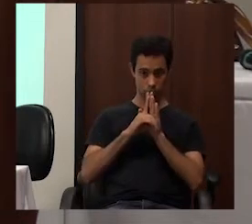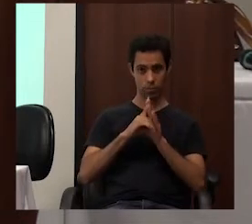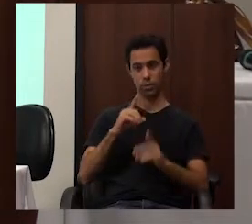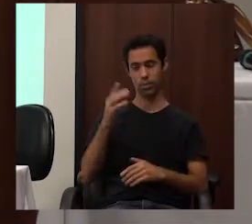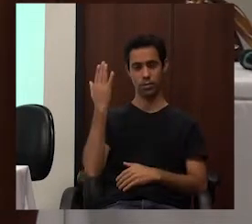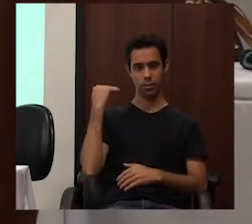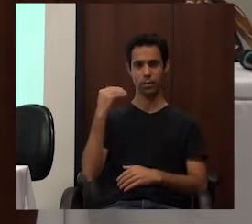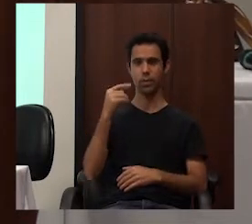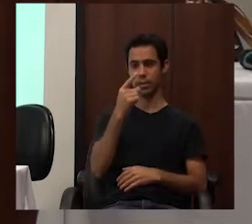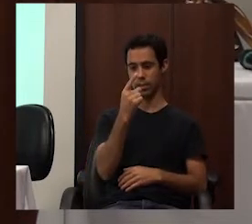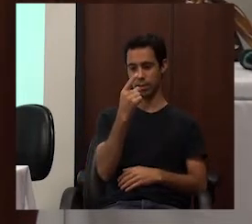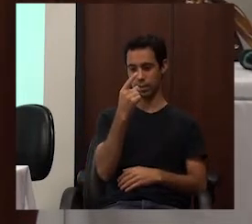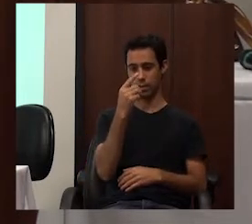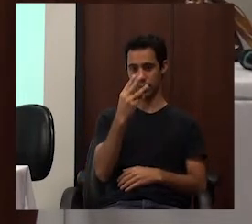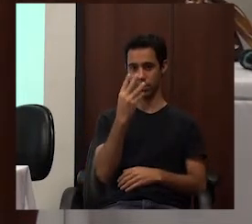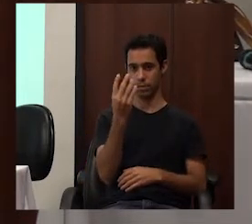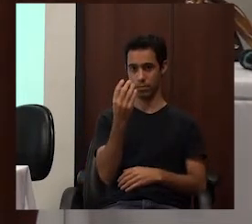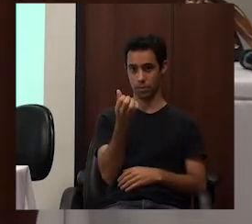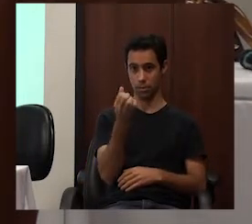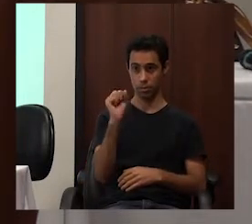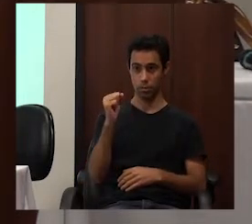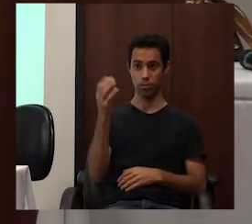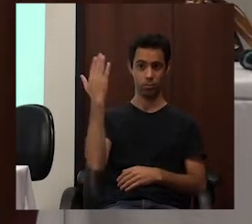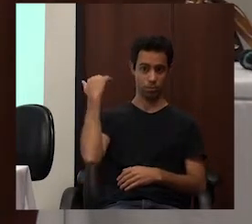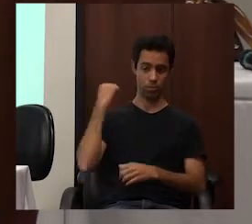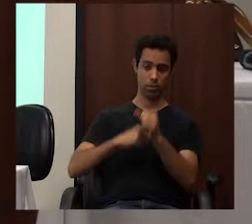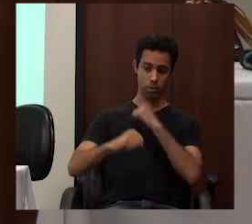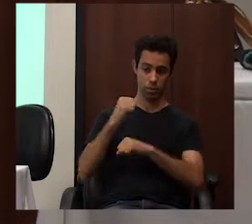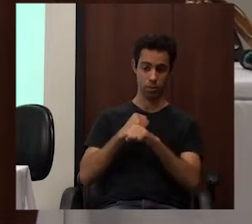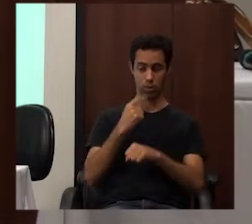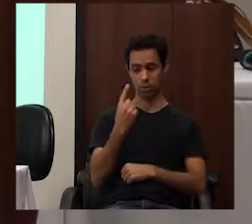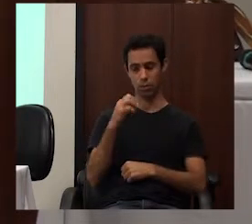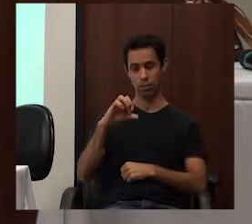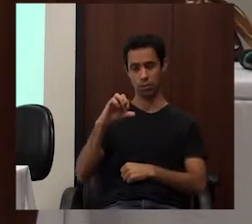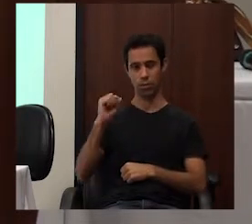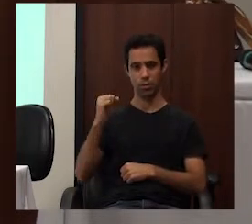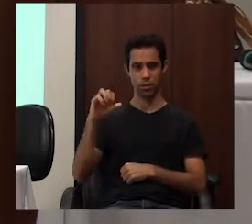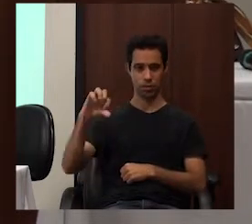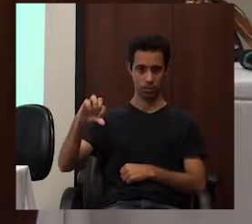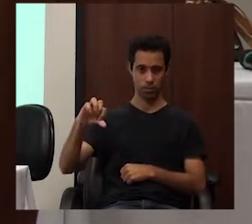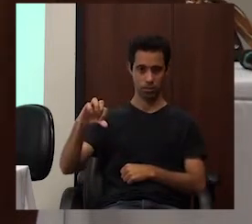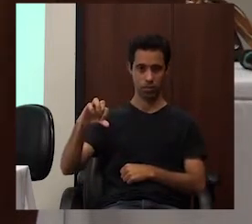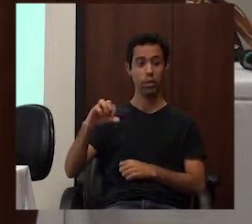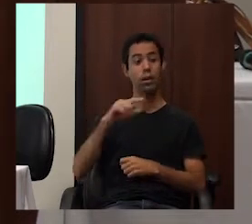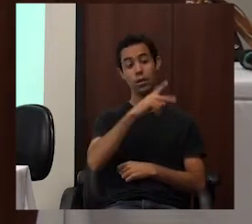de 99, que dispõe sobre a política nacional para a integração da pessoa portadora de deficiência.